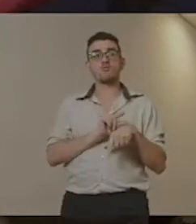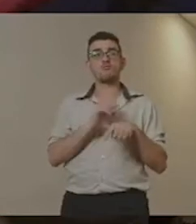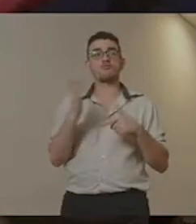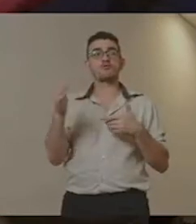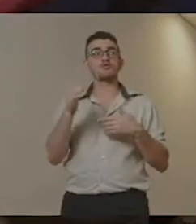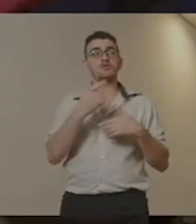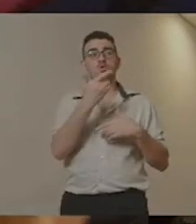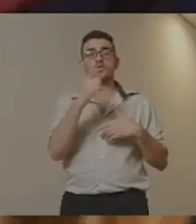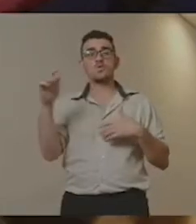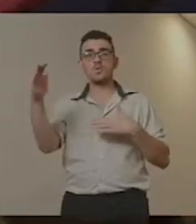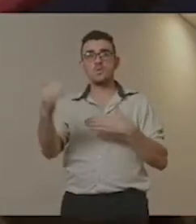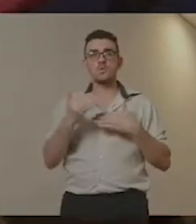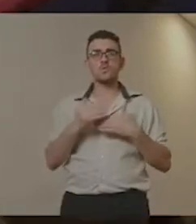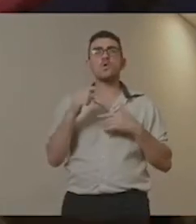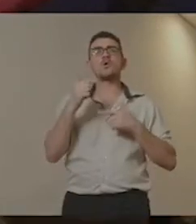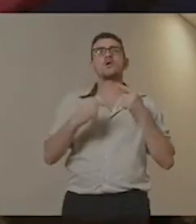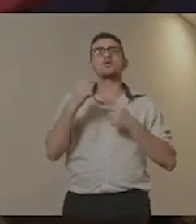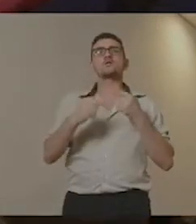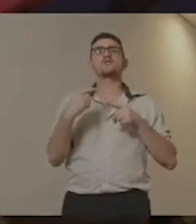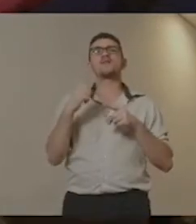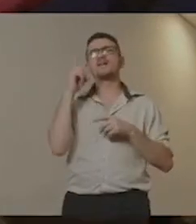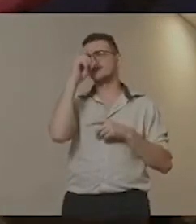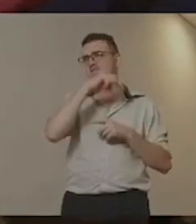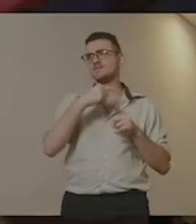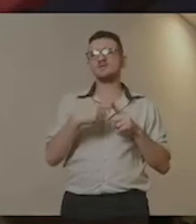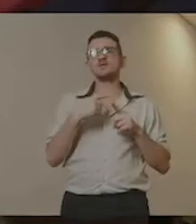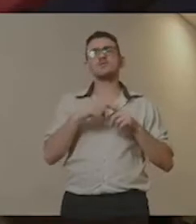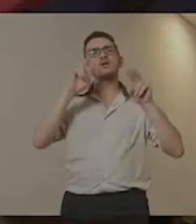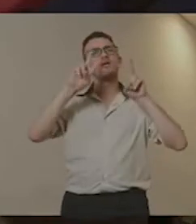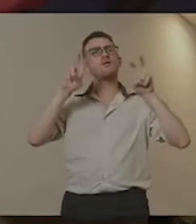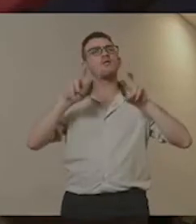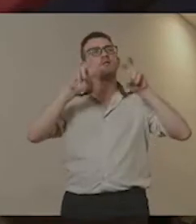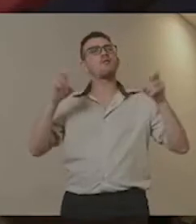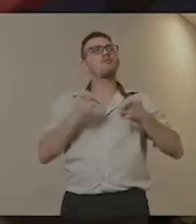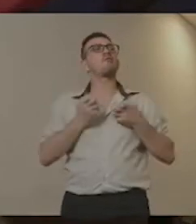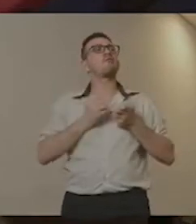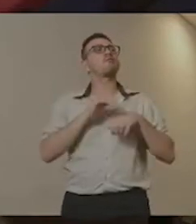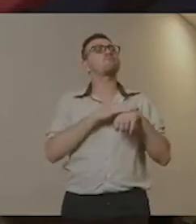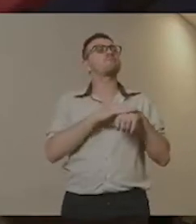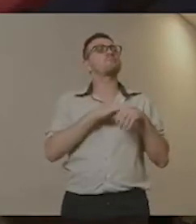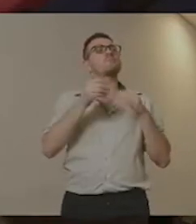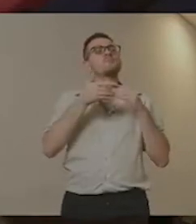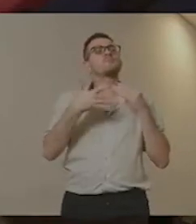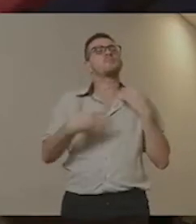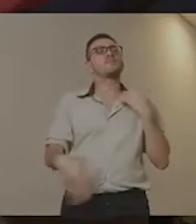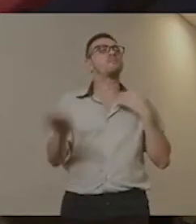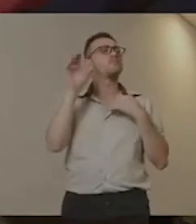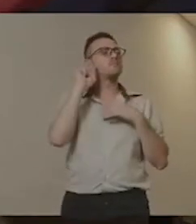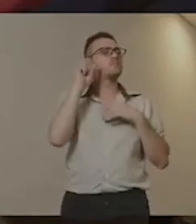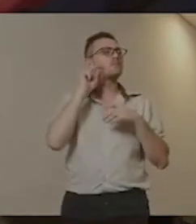conversando e ouvindo, e pegando dicas, e colegas. Quero dizer que aqui não é uma relação de adversariedade, sabe,